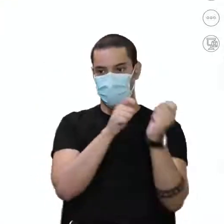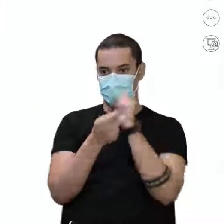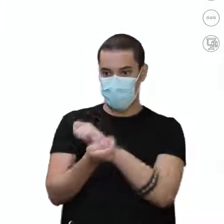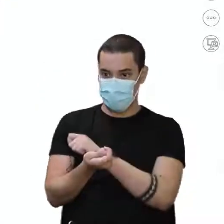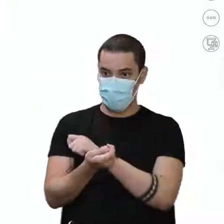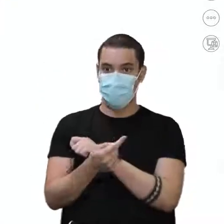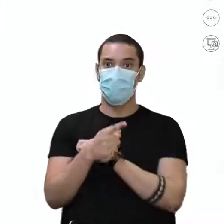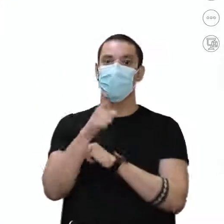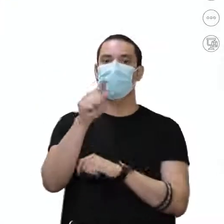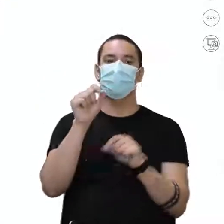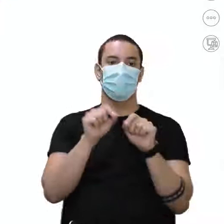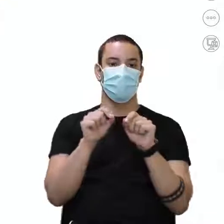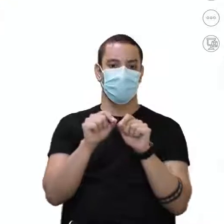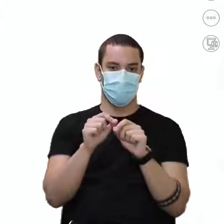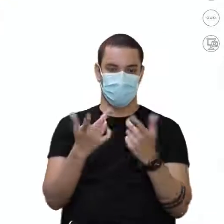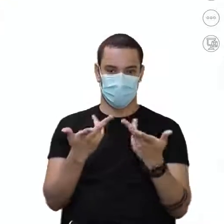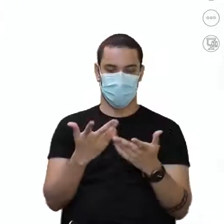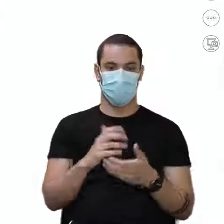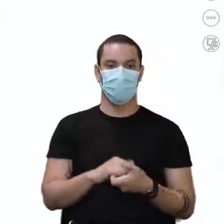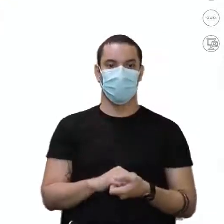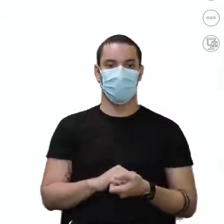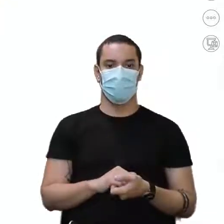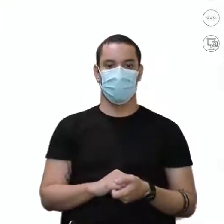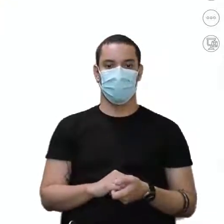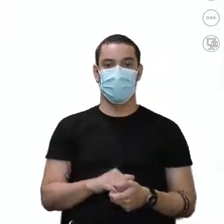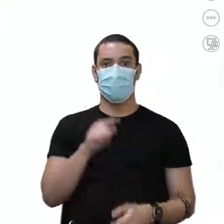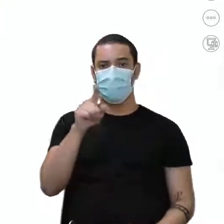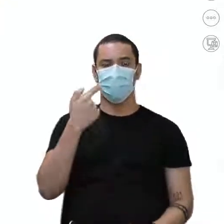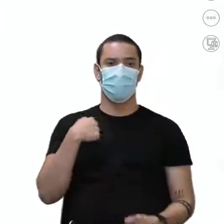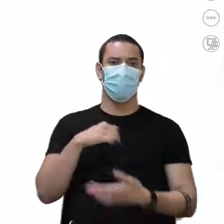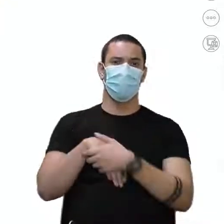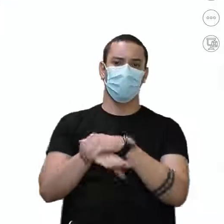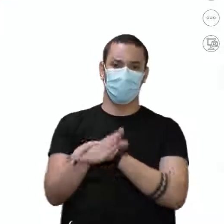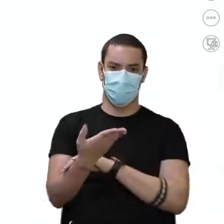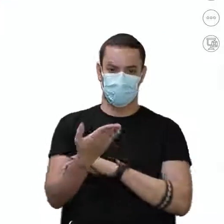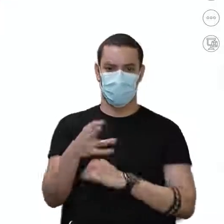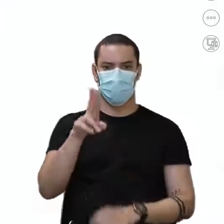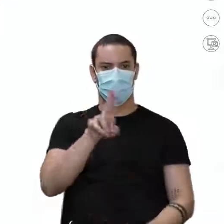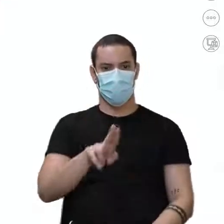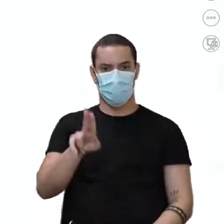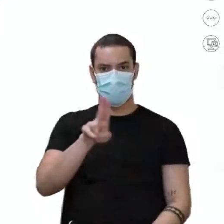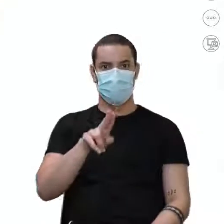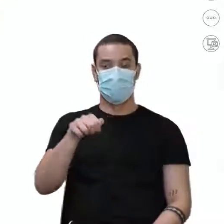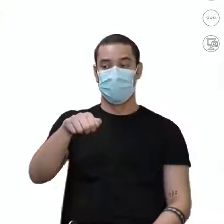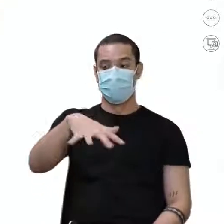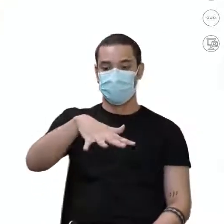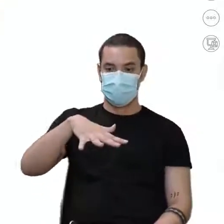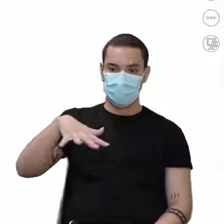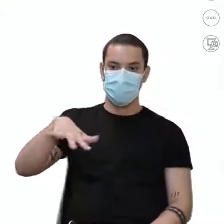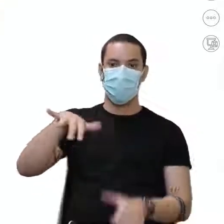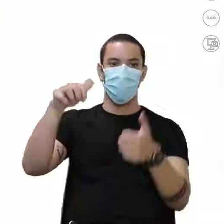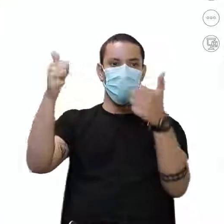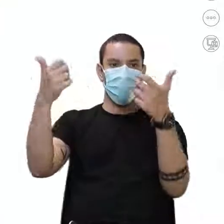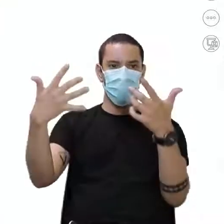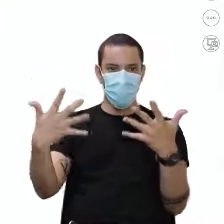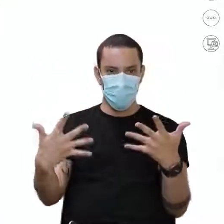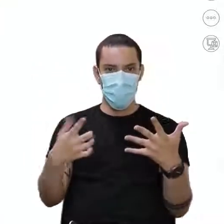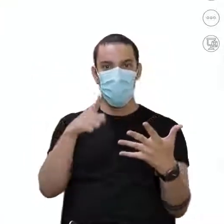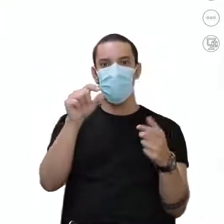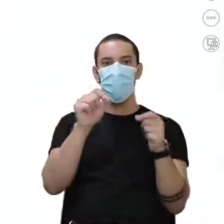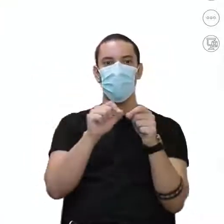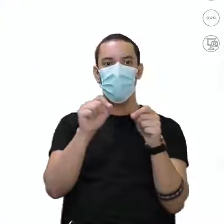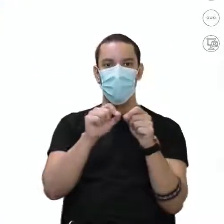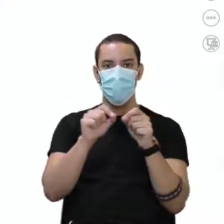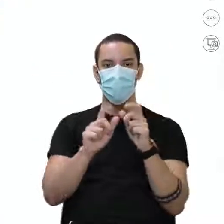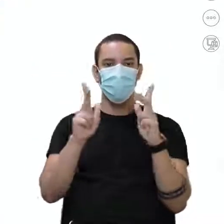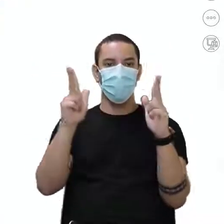você anda fazendo ultimamente? Aí a gente tem esse costume de usar esse tipo de situação para falar em português. O que você anda